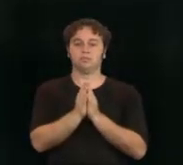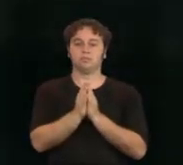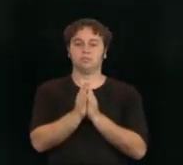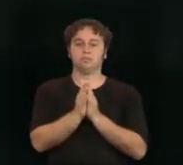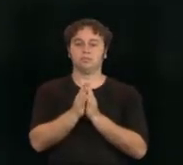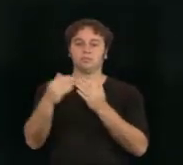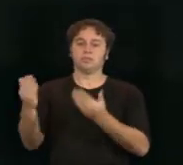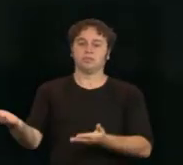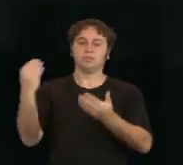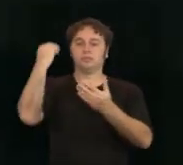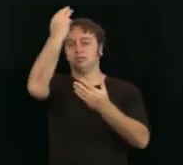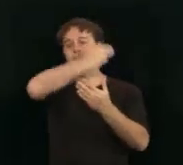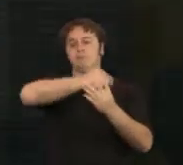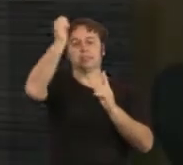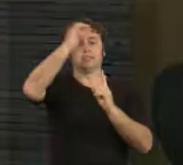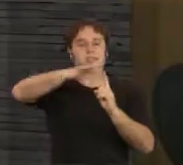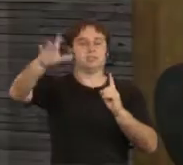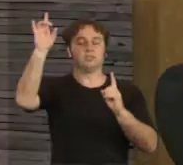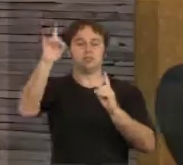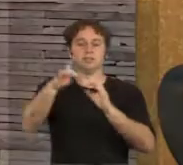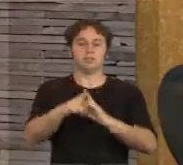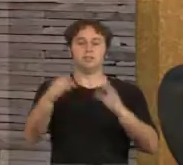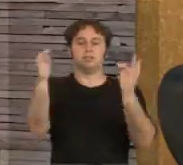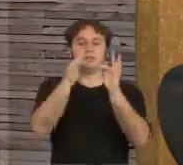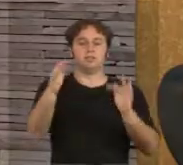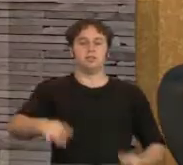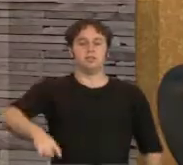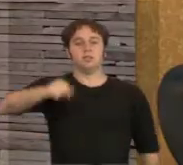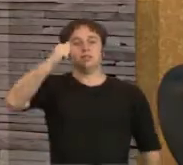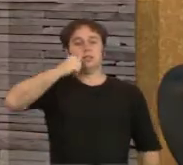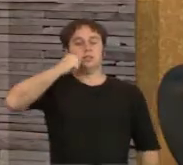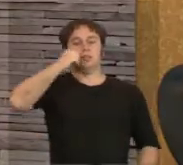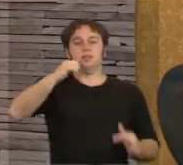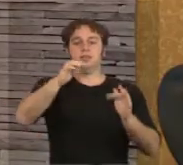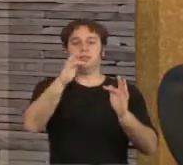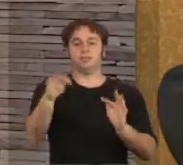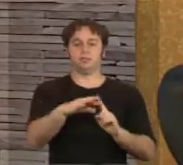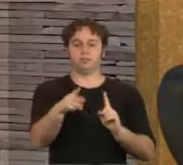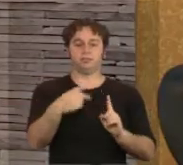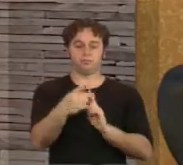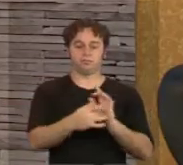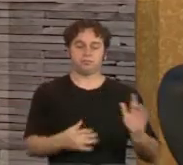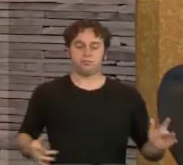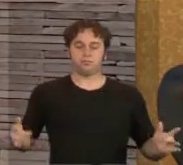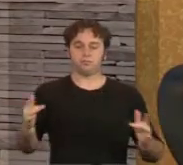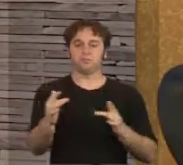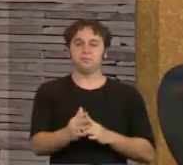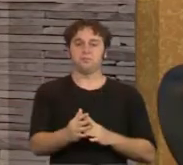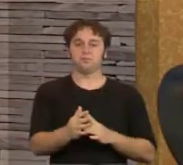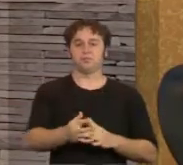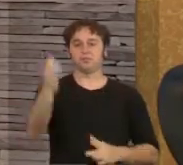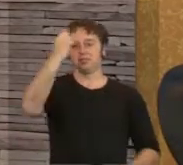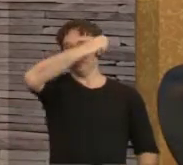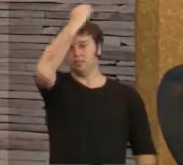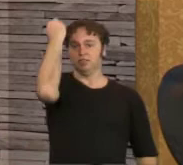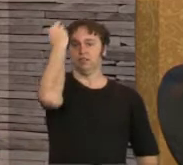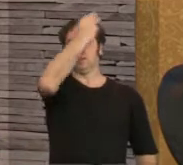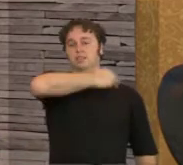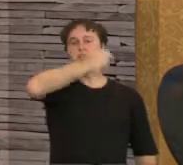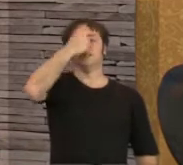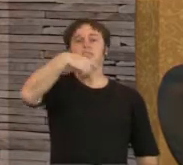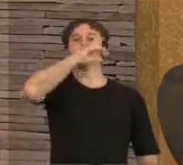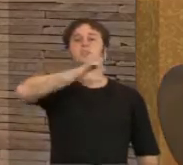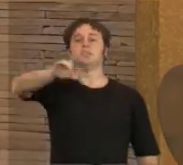morte. Amém. Ave Maria, cheia de graça, o Senhor é convosco. Bendita sois vós entre as mulheres, e bendito é o fruto do vosso